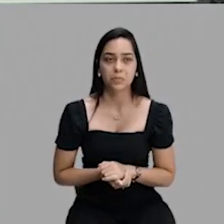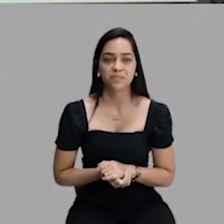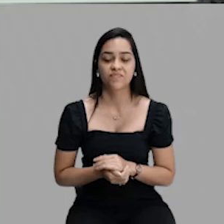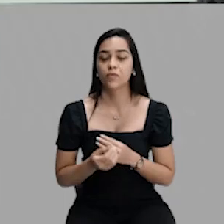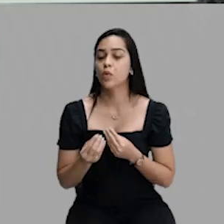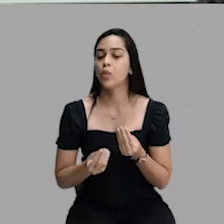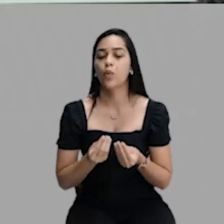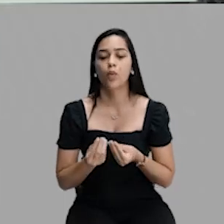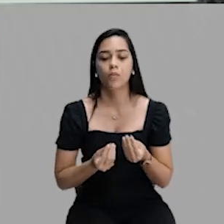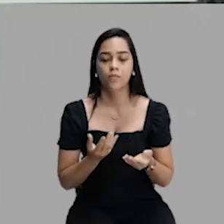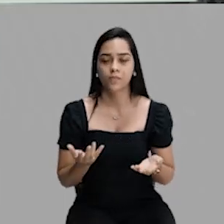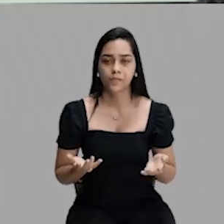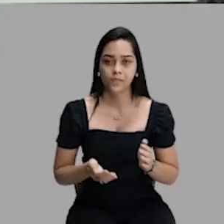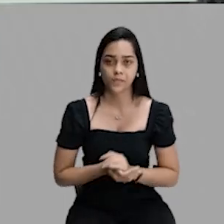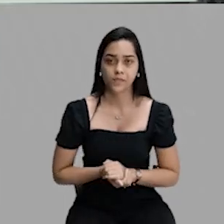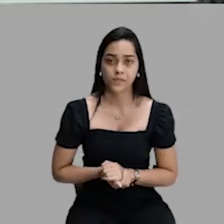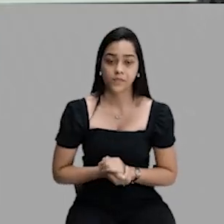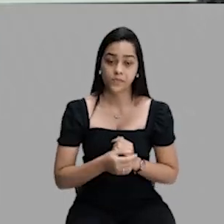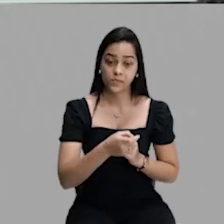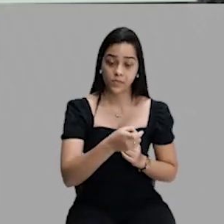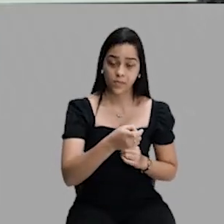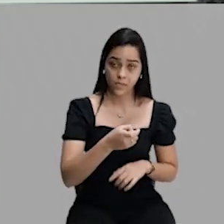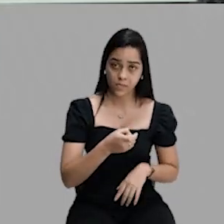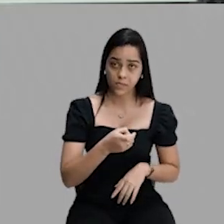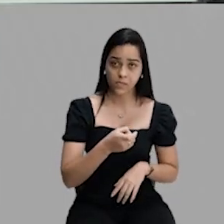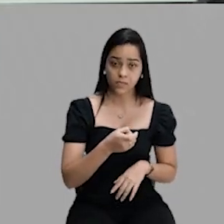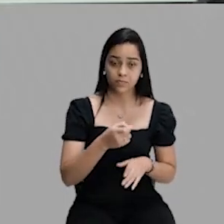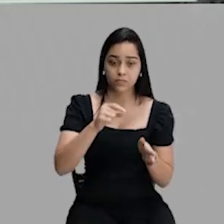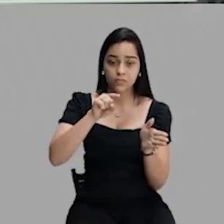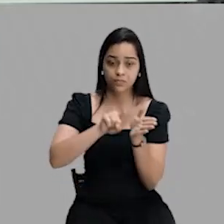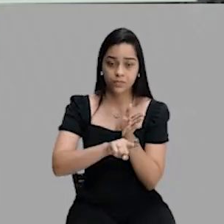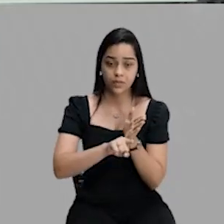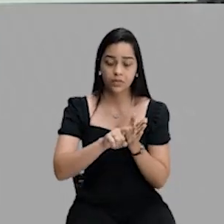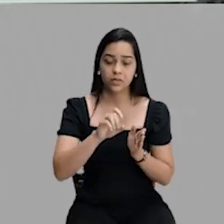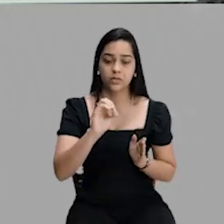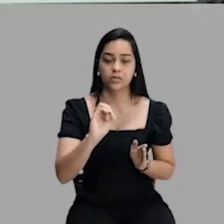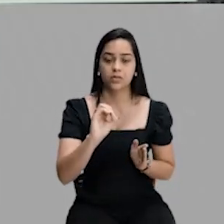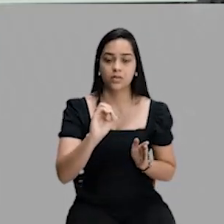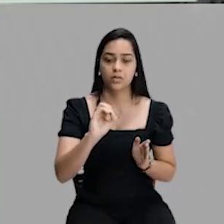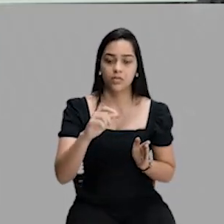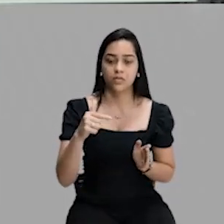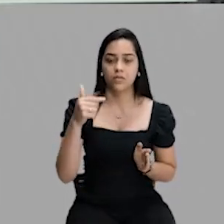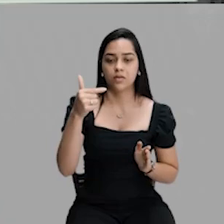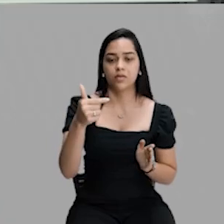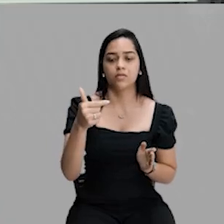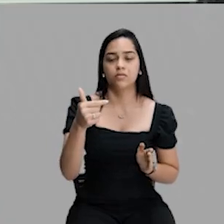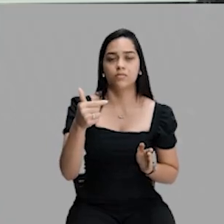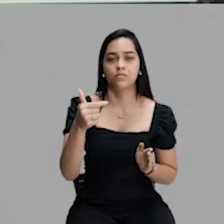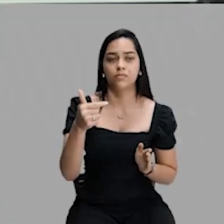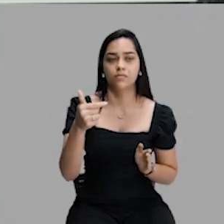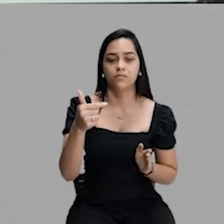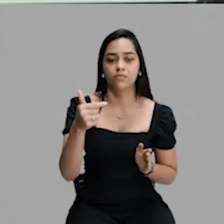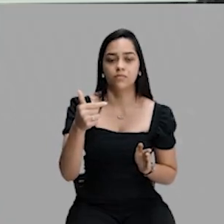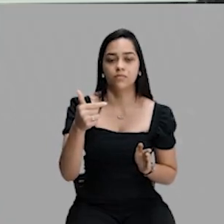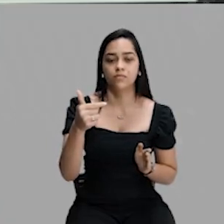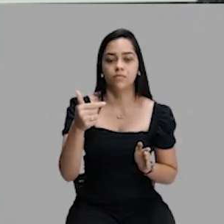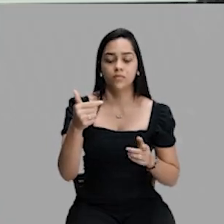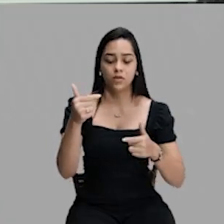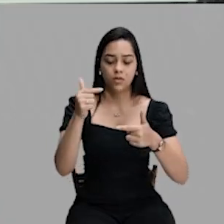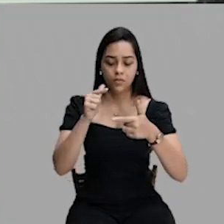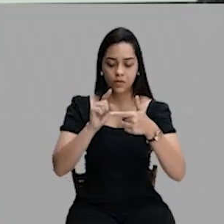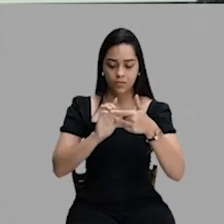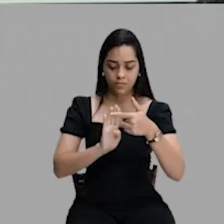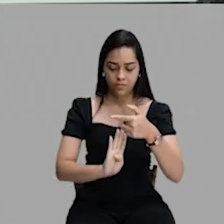ela vai ficar x menos x0 ao quadrado sobre b